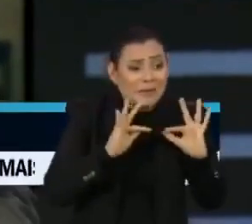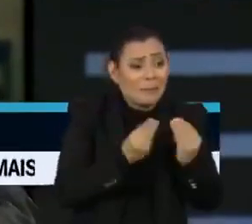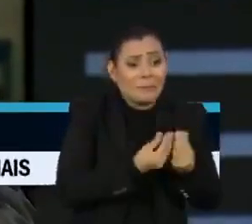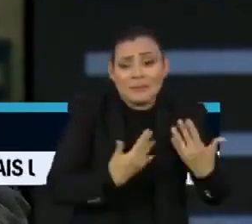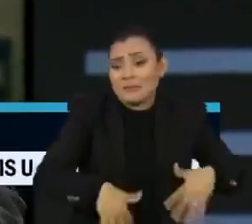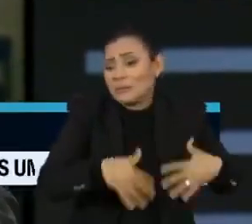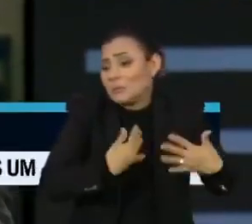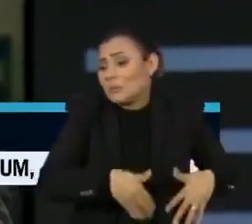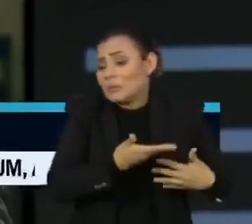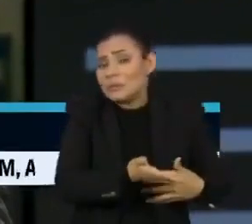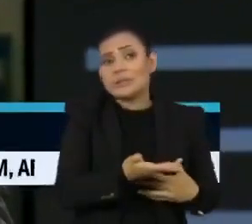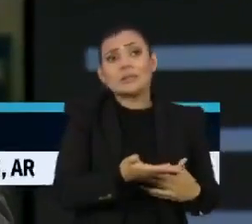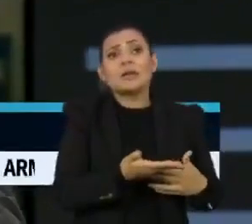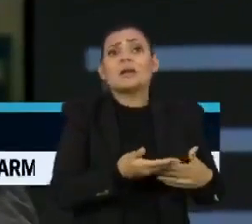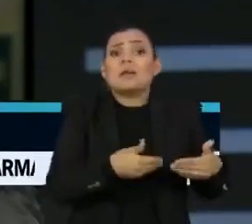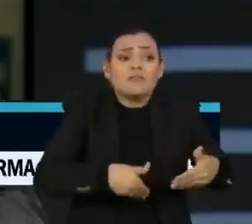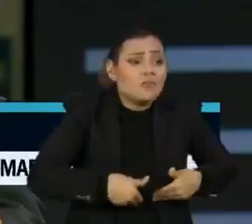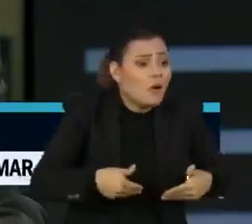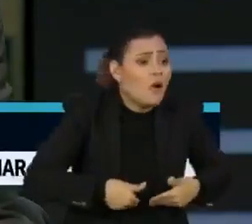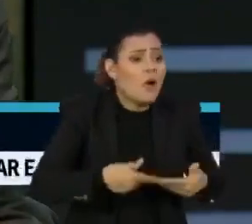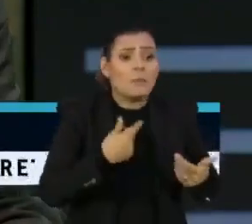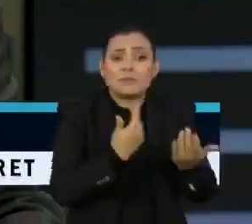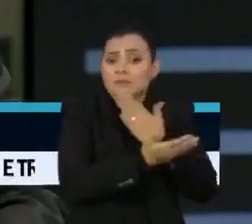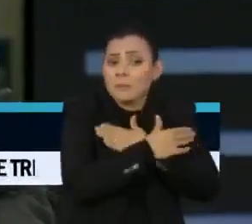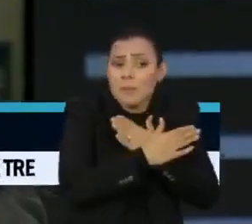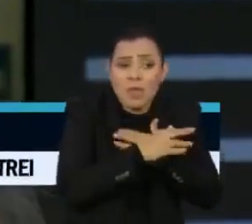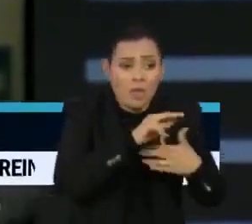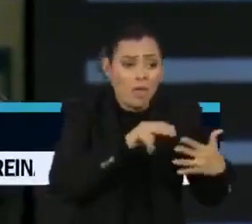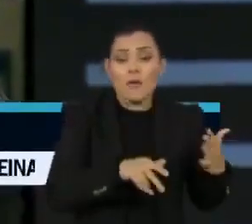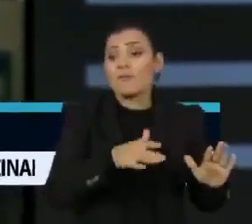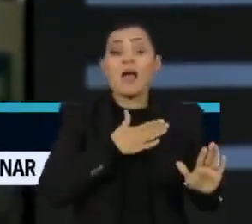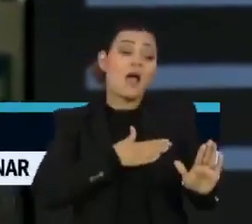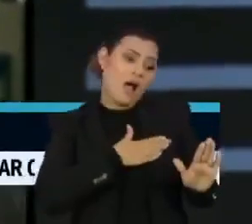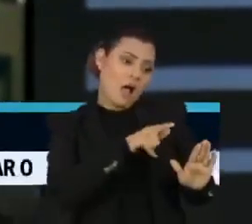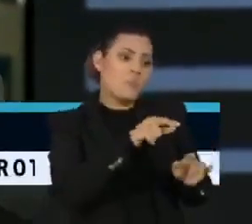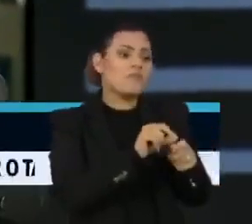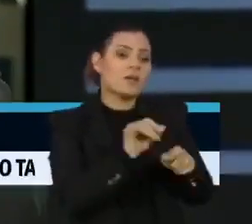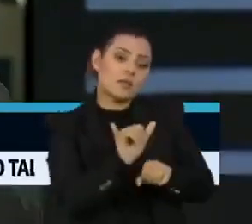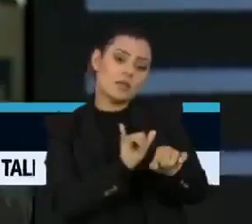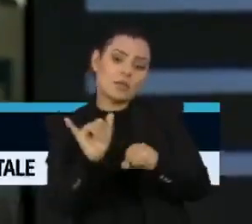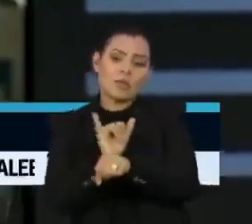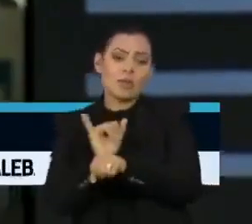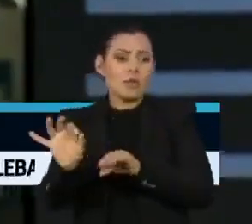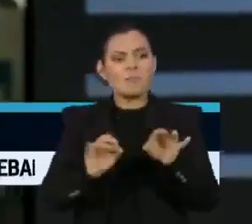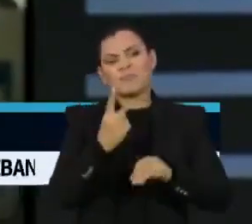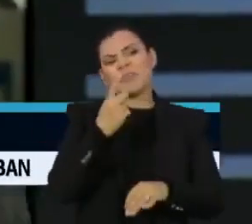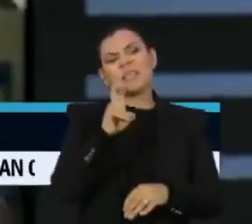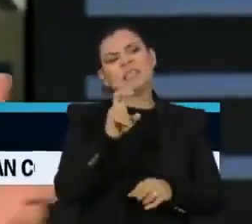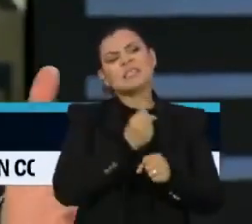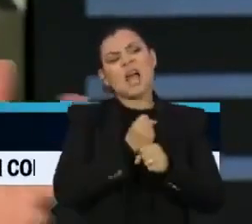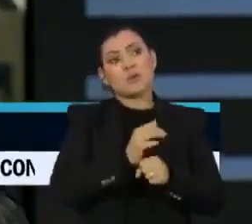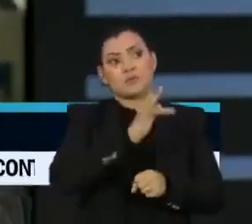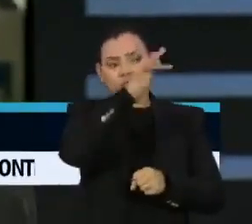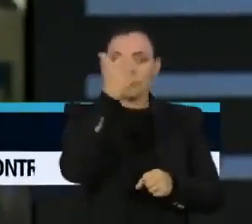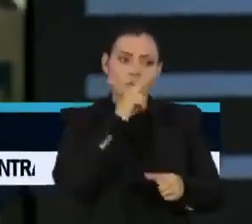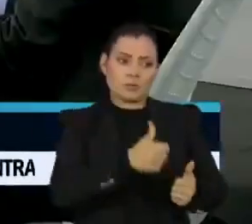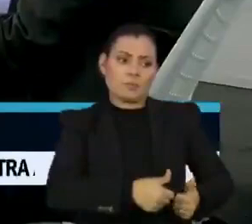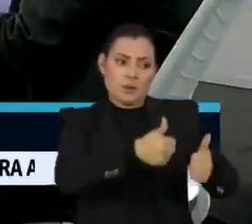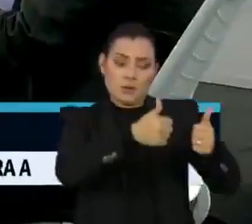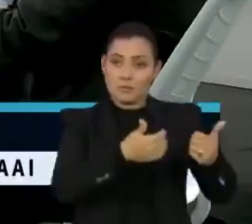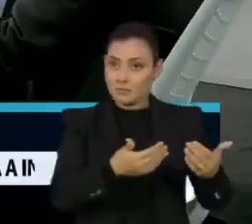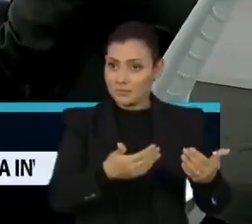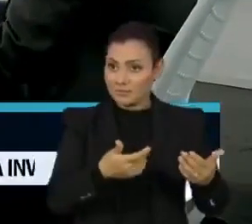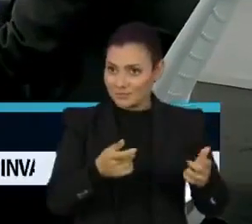família nesse passando necessidade desemprego por olha calma aí nós vamos fazer uma Ju tchau tchau Daqui a 15 anos